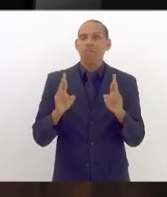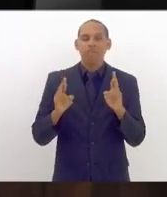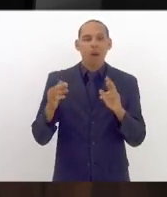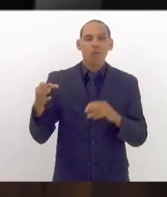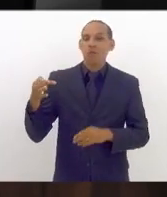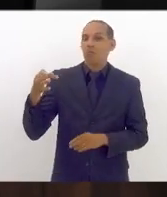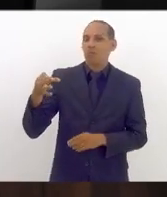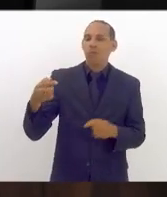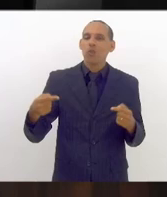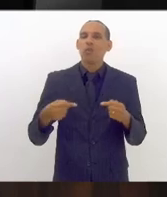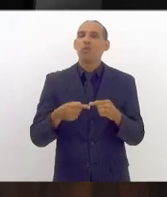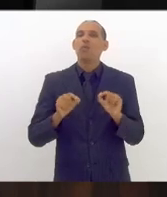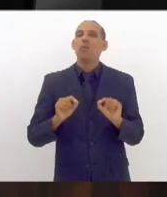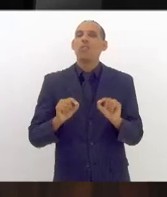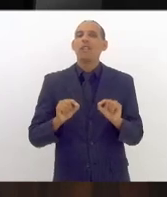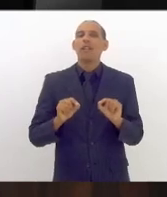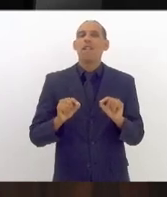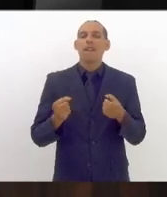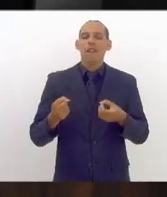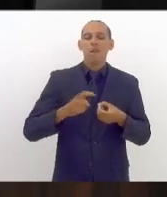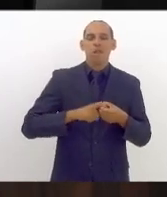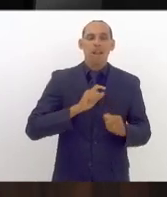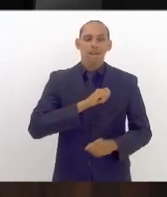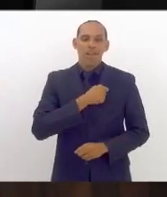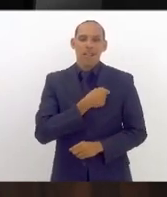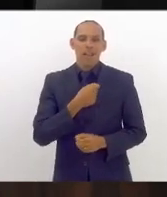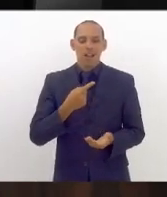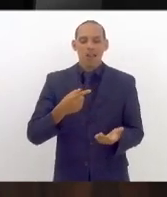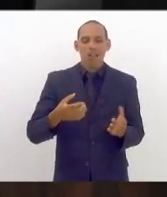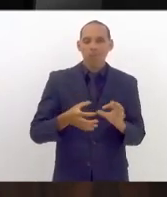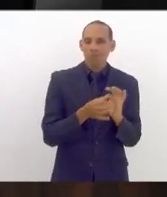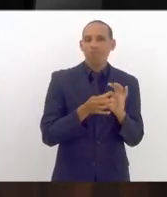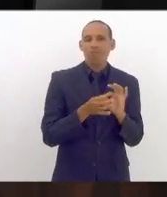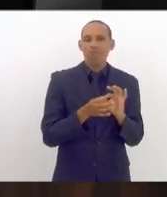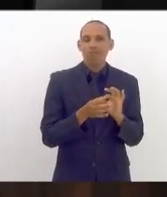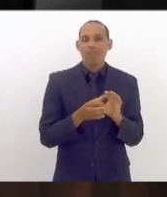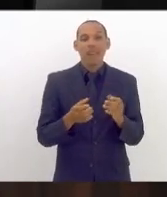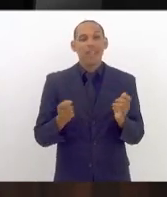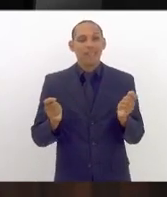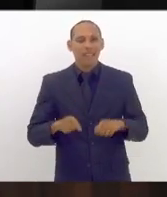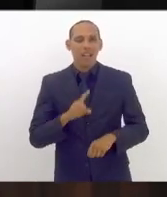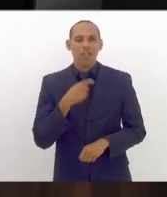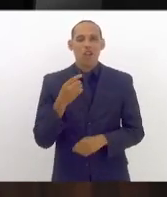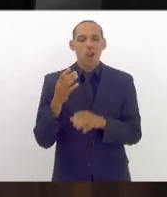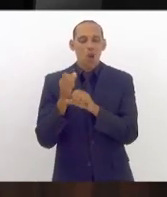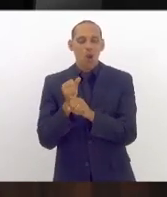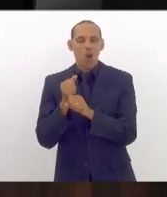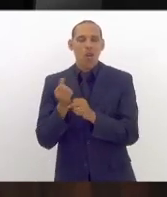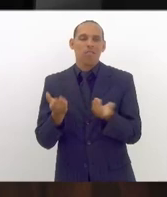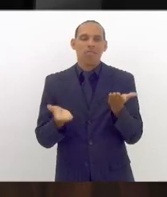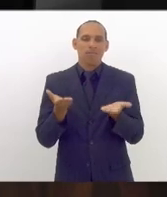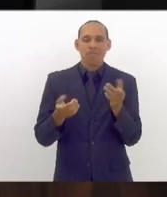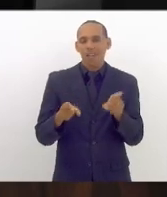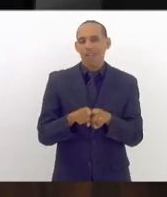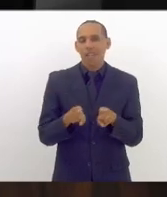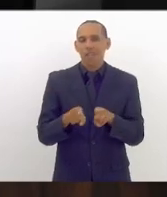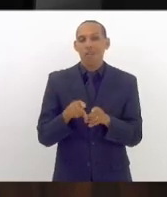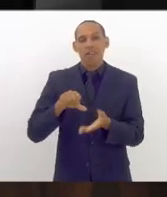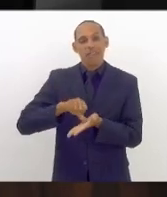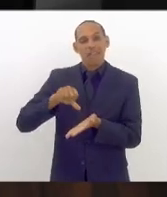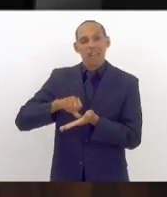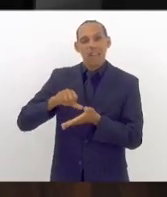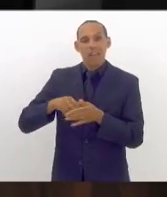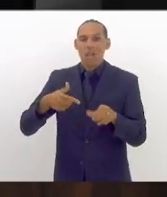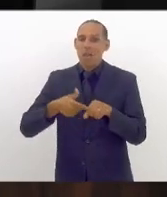adesão ao regime de recuperação fiscal nos permitiu o necessário equilíbrio de contas e ajudado pelos resultados do setor de